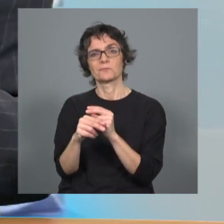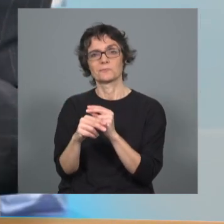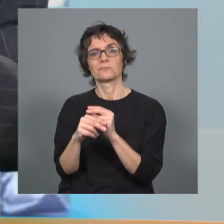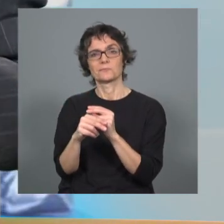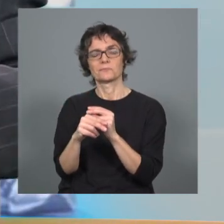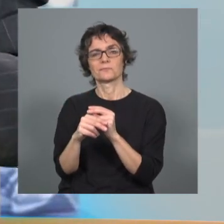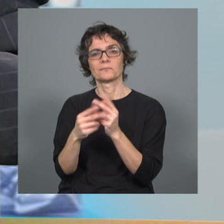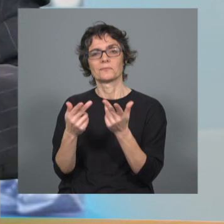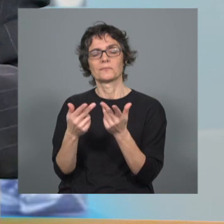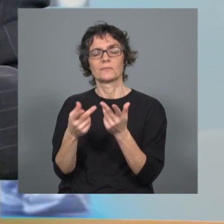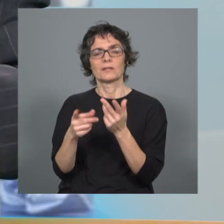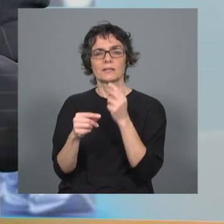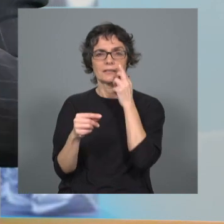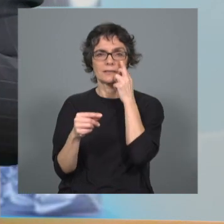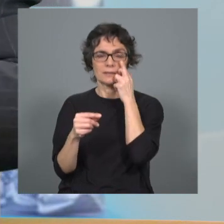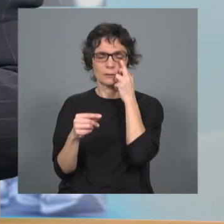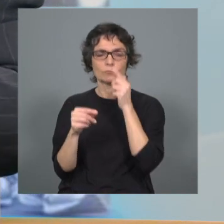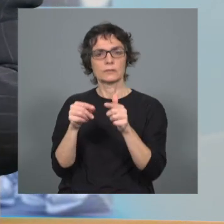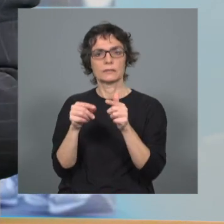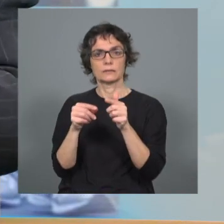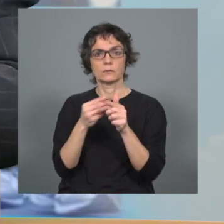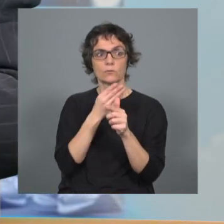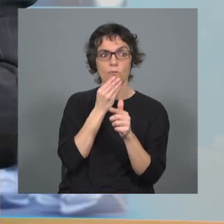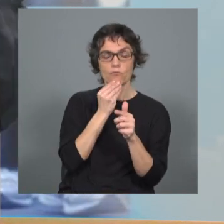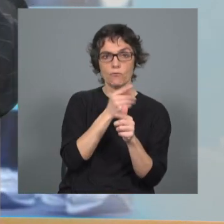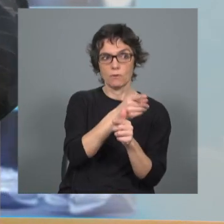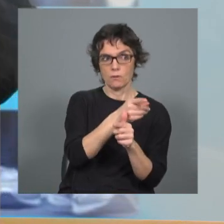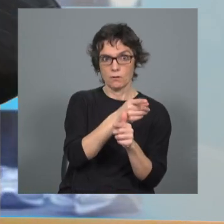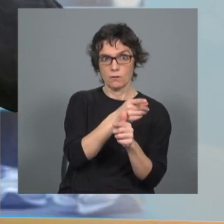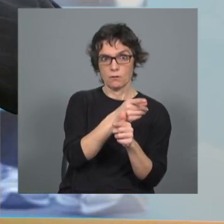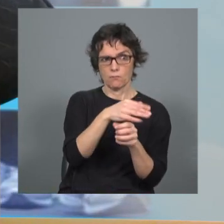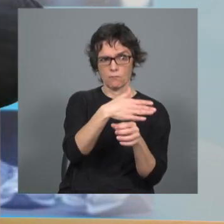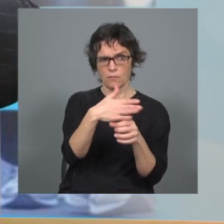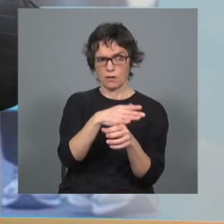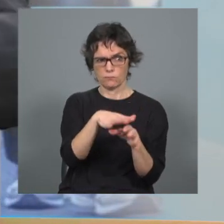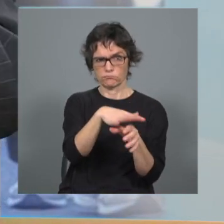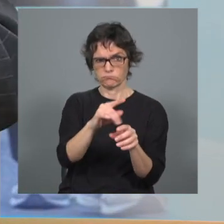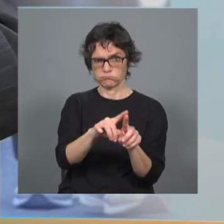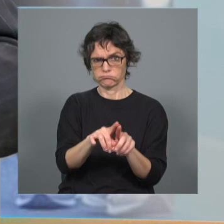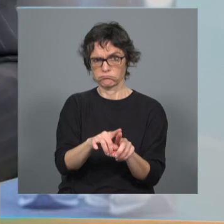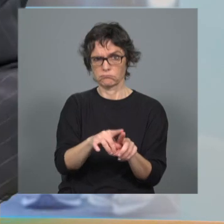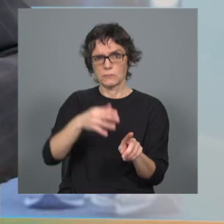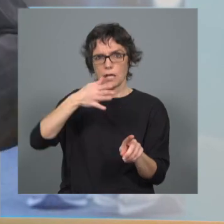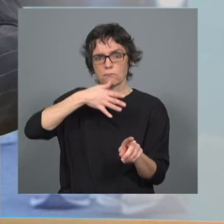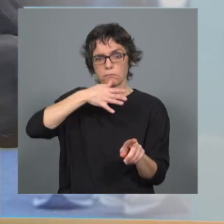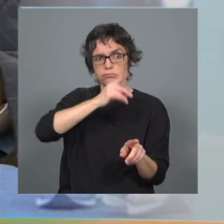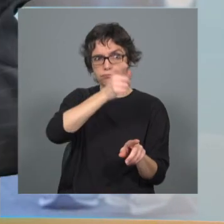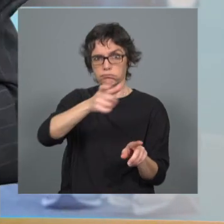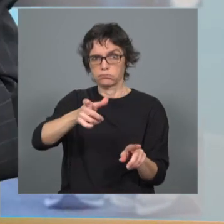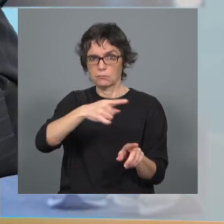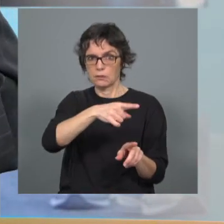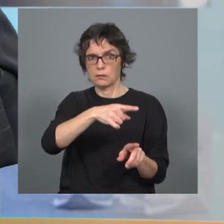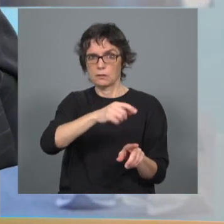recorrendo àquilo que também já o próprio judaísmo, em muitos setores, principalmente ao nível dos profetas, e recordo aqui o texto do